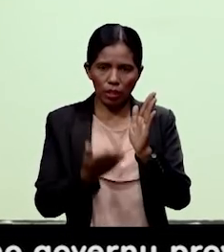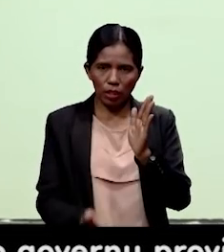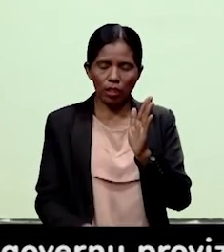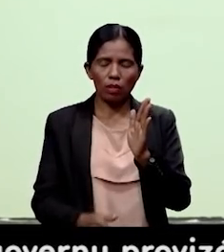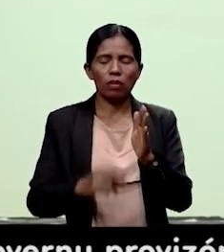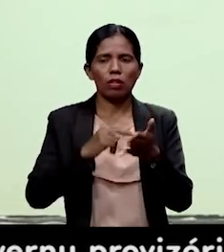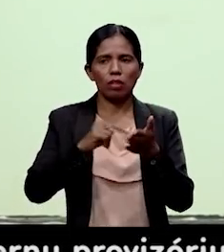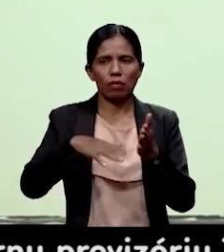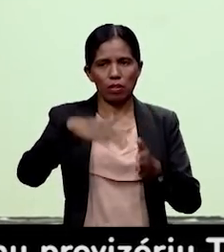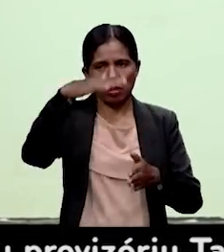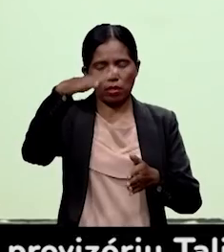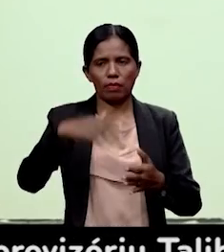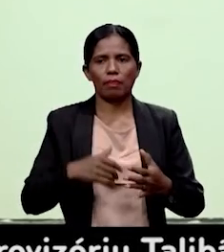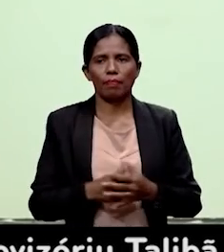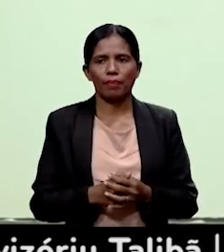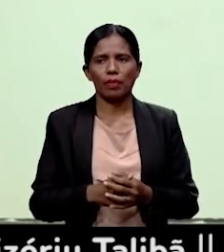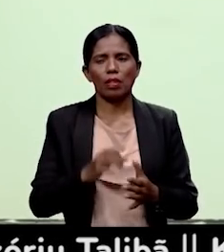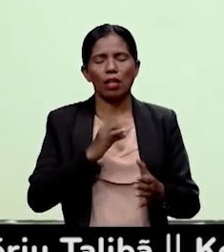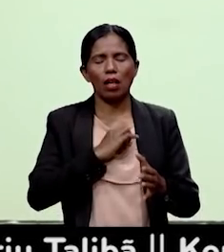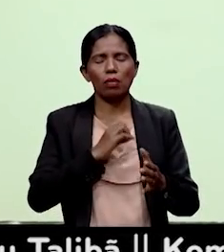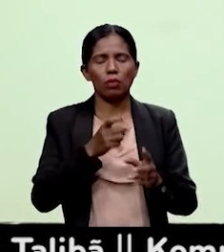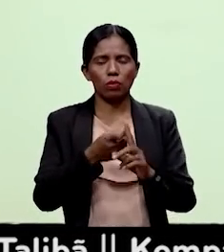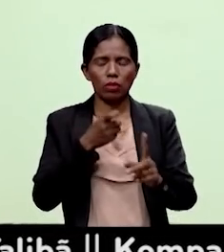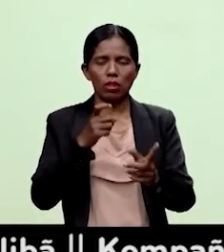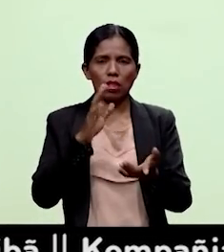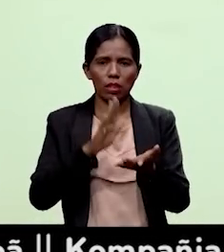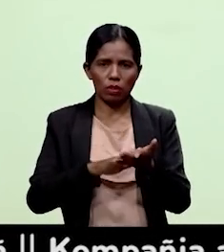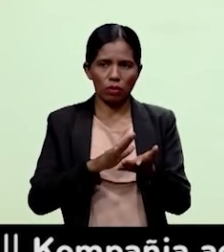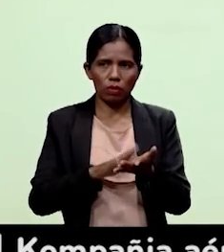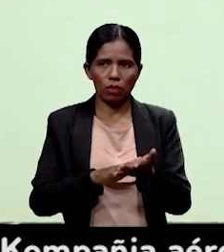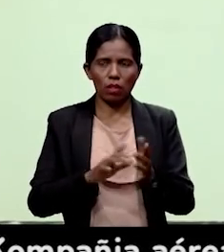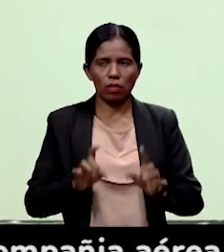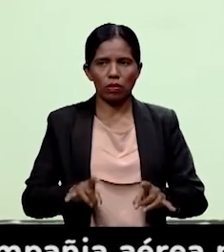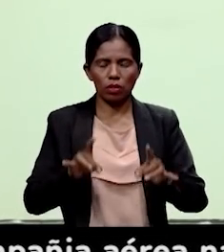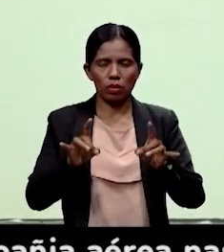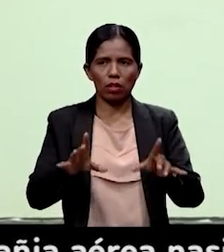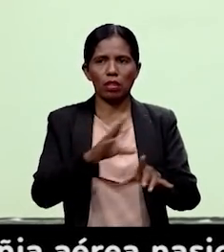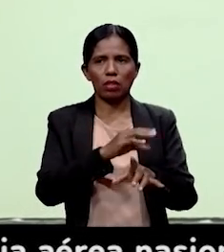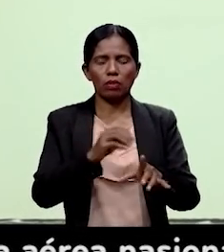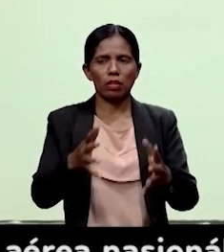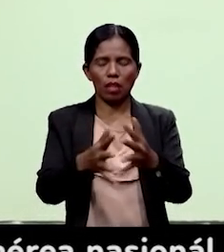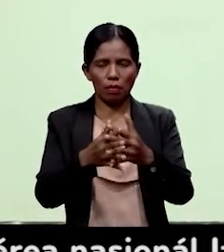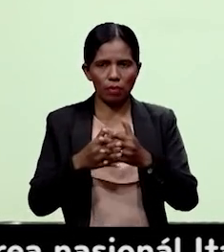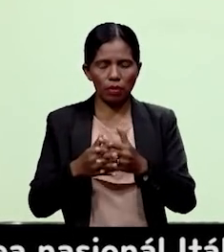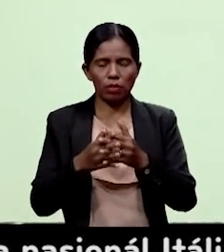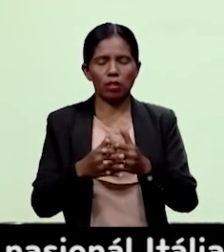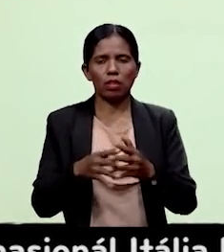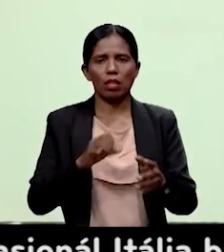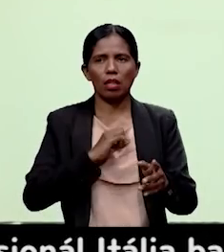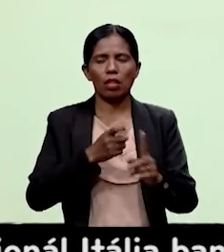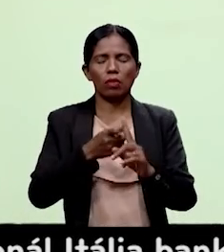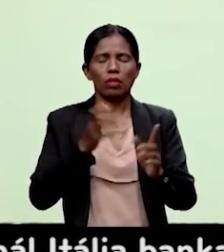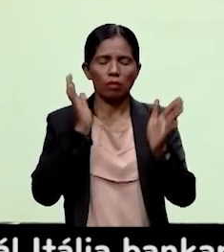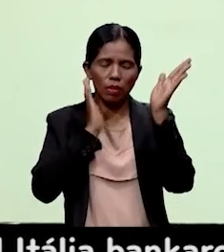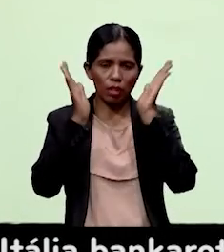general. Né? Há ligar a academia militar, há ligar a Austrália, há ligar a América, há ligar a Malásia,